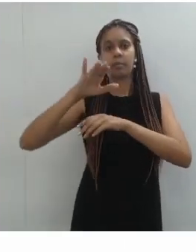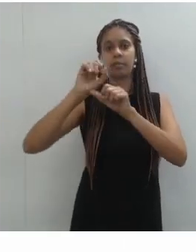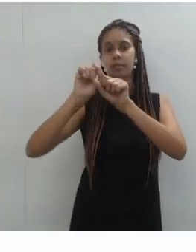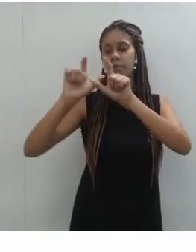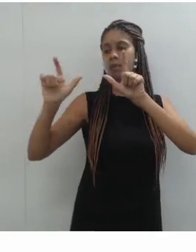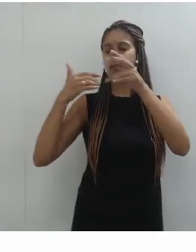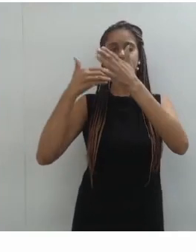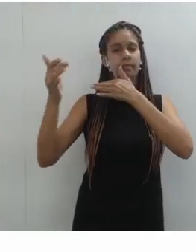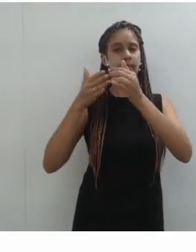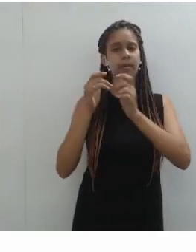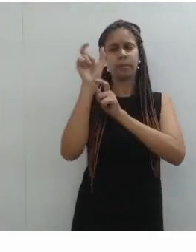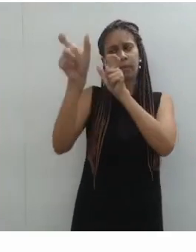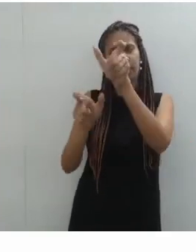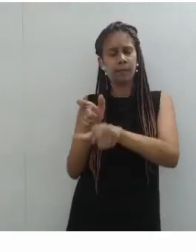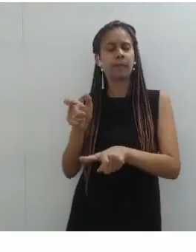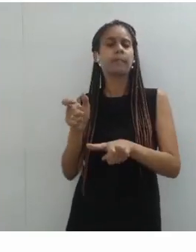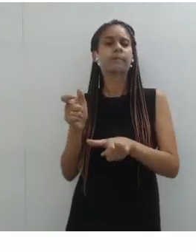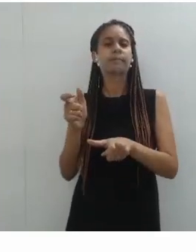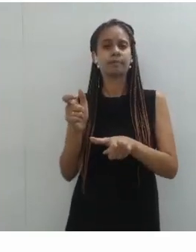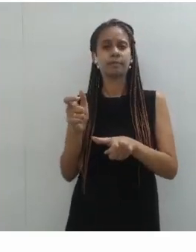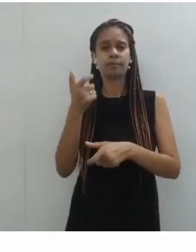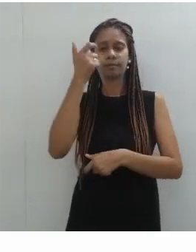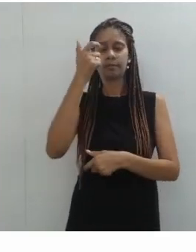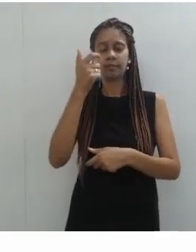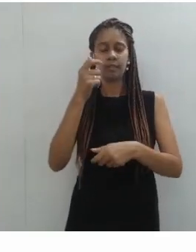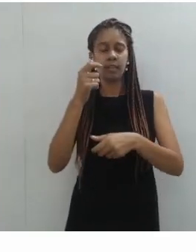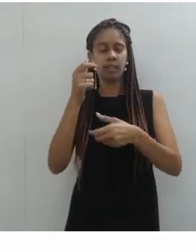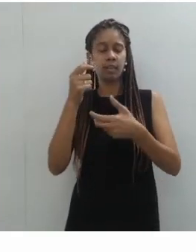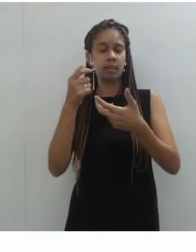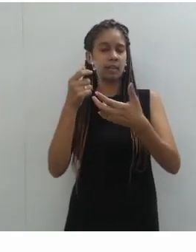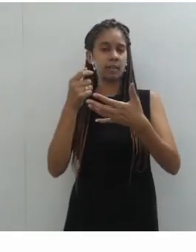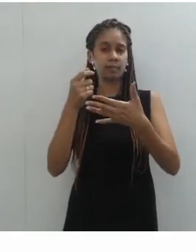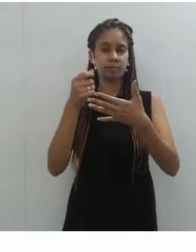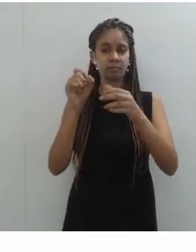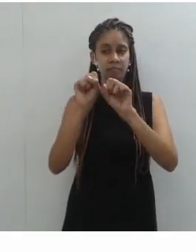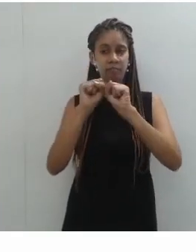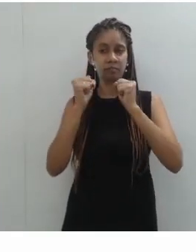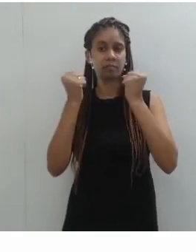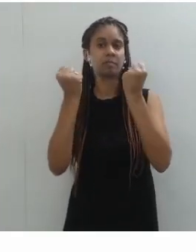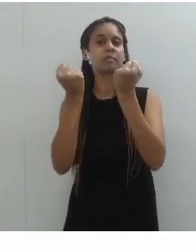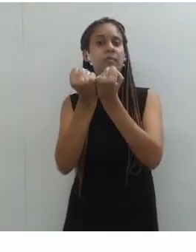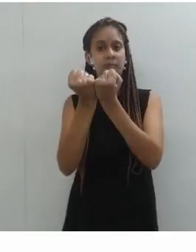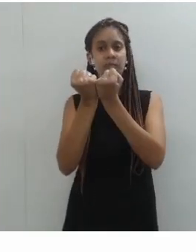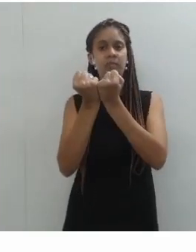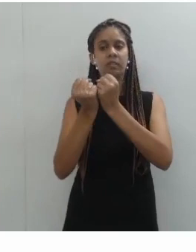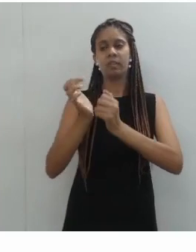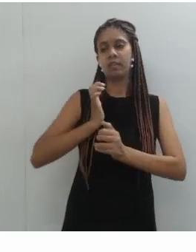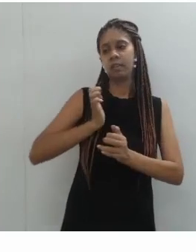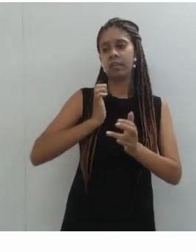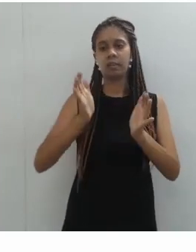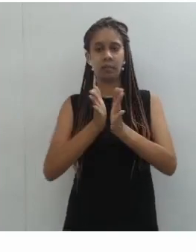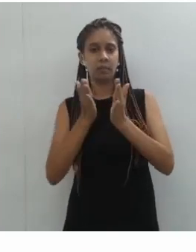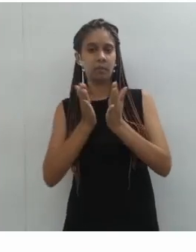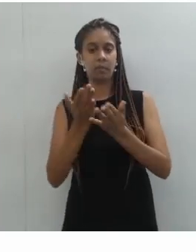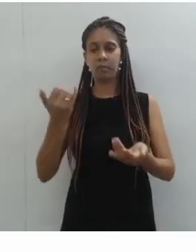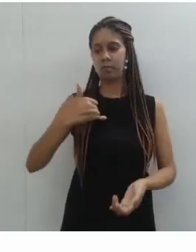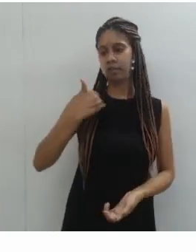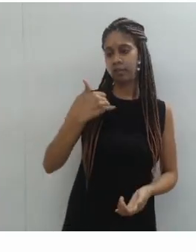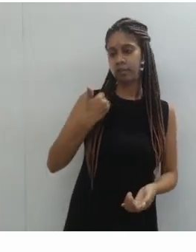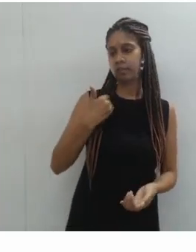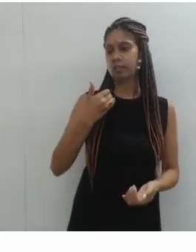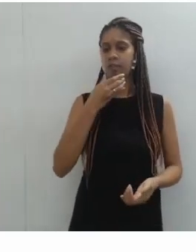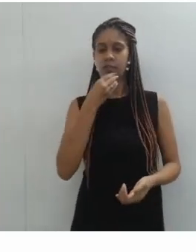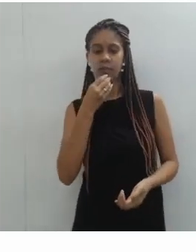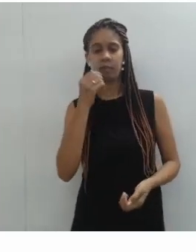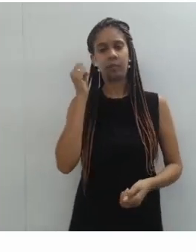de etnia, classe social, sexo ou idade, são agentes construtores